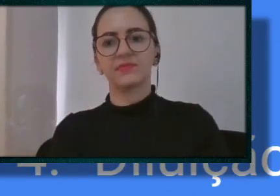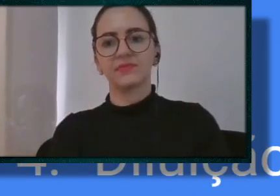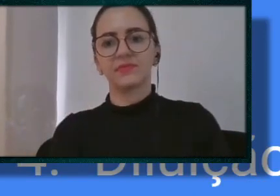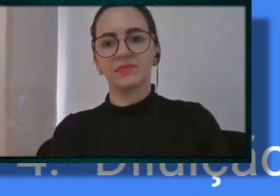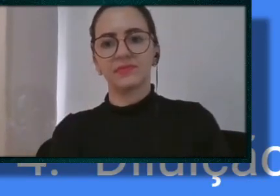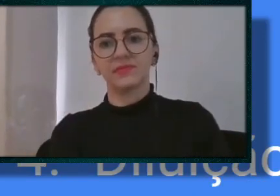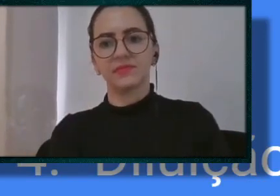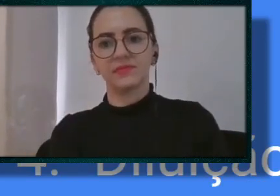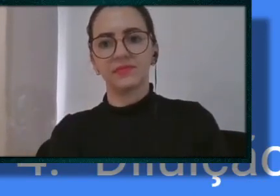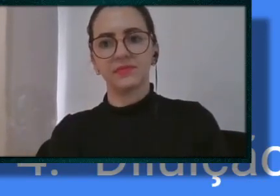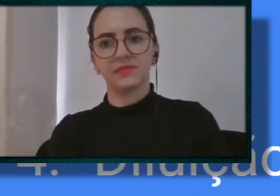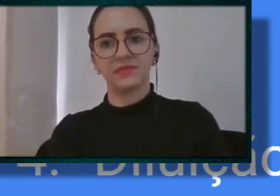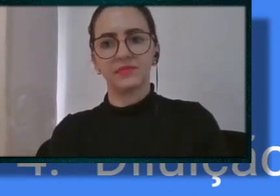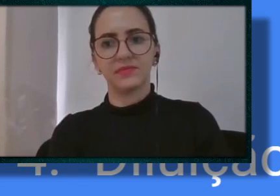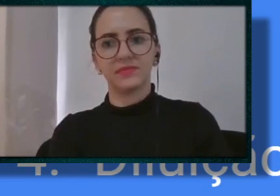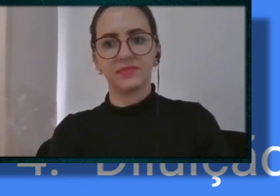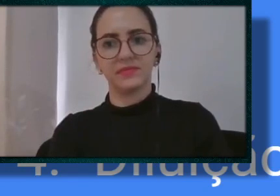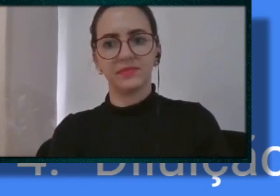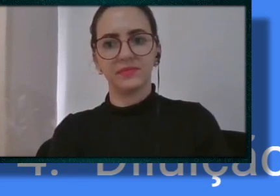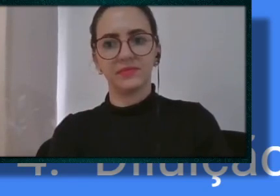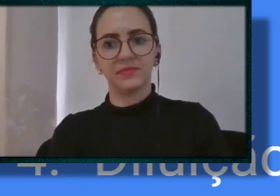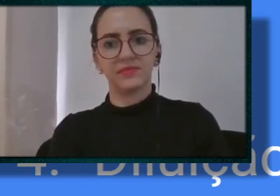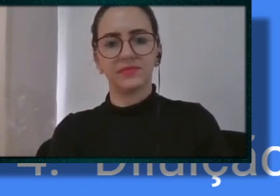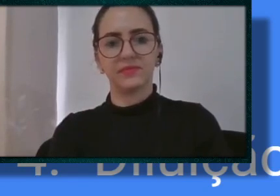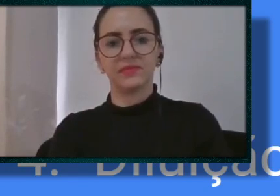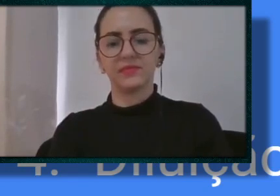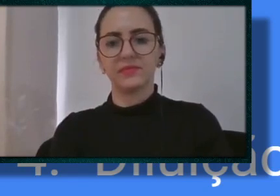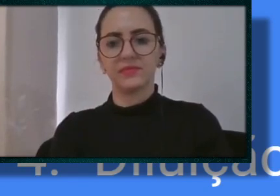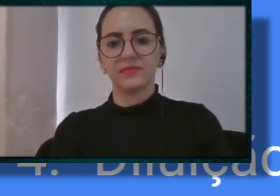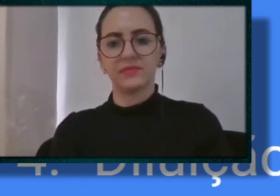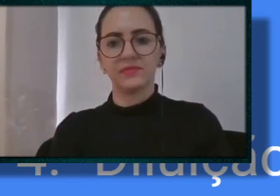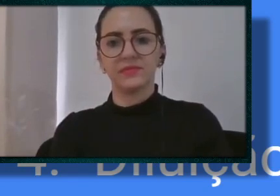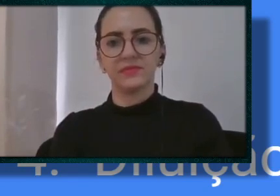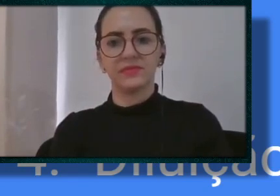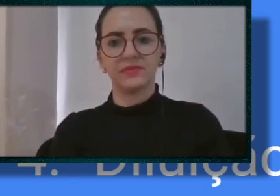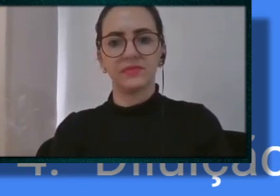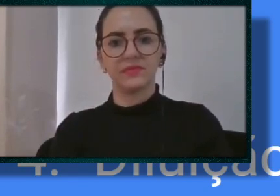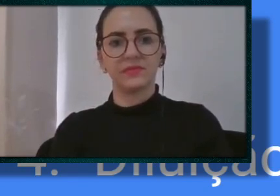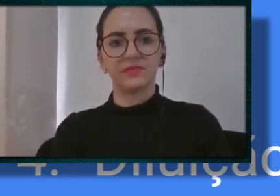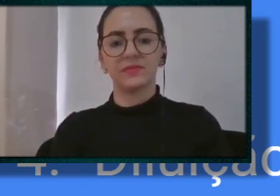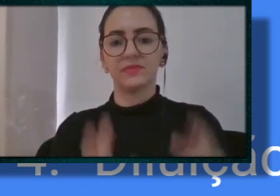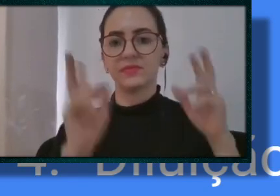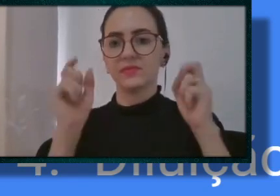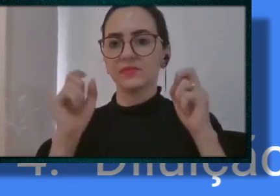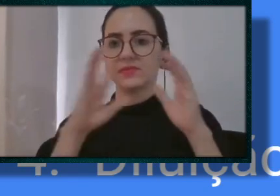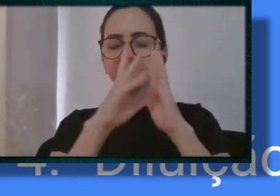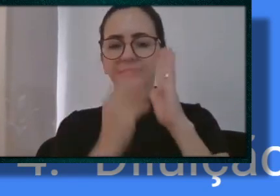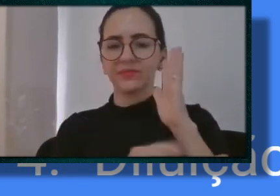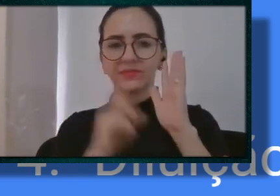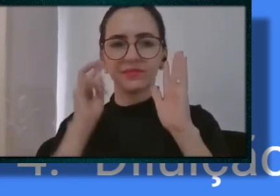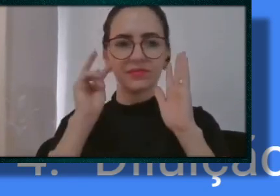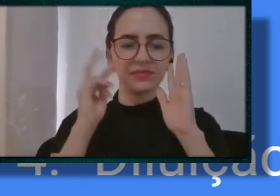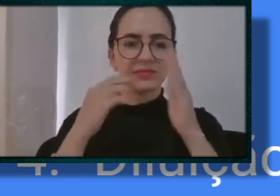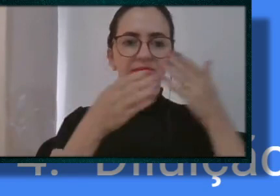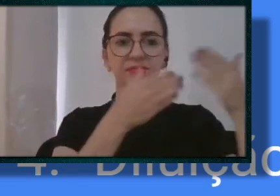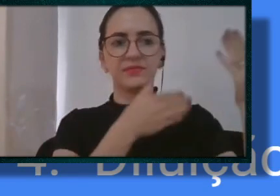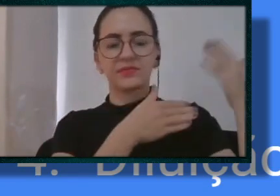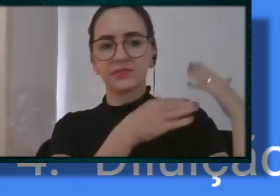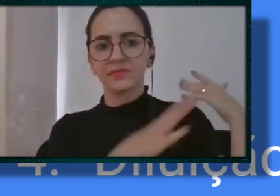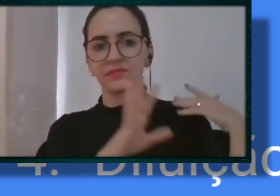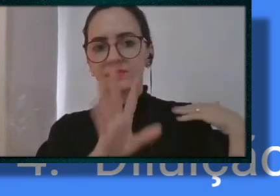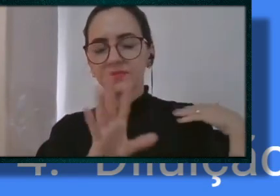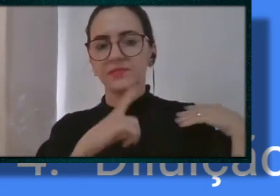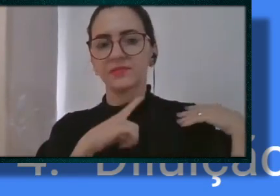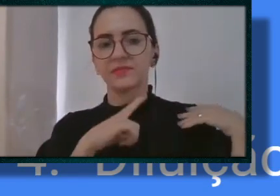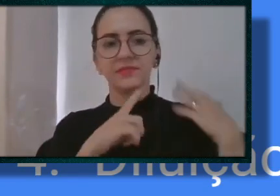eu vou fazer uma pequena retomada do conteúdo. Nessa retomada, eu não vou responder as questões, eu só vou comentar para vocês novamente como é que é o processo